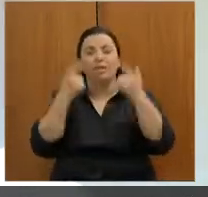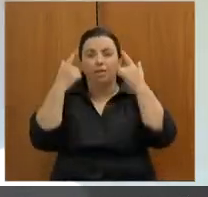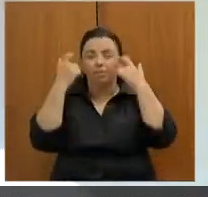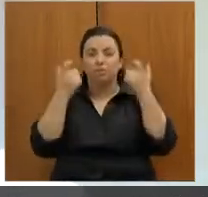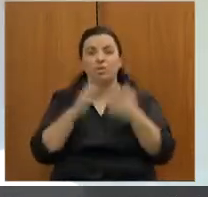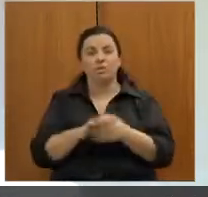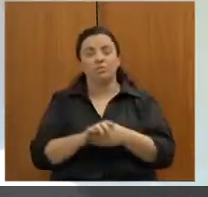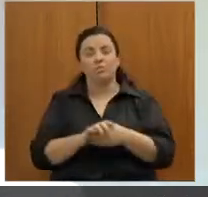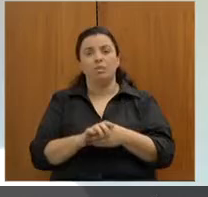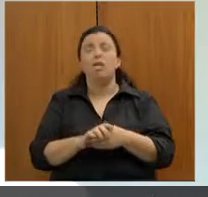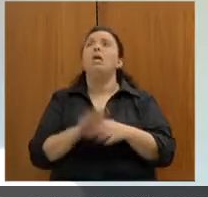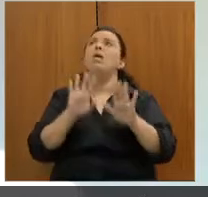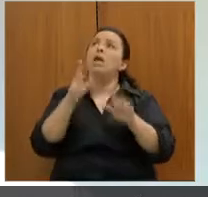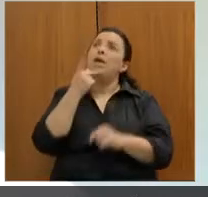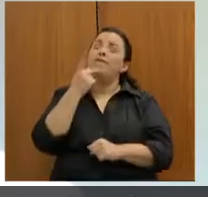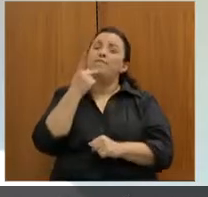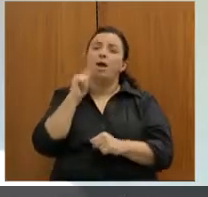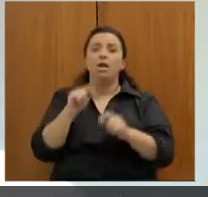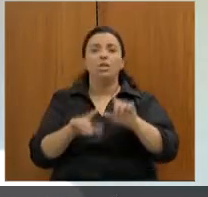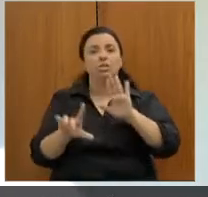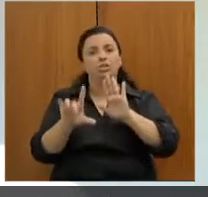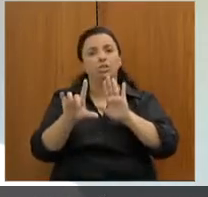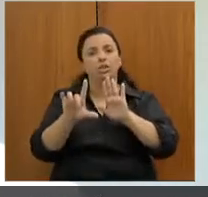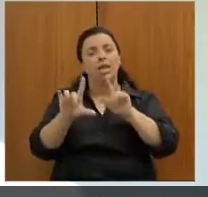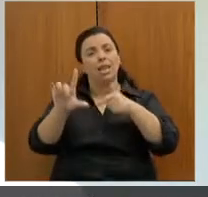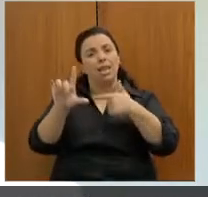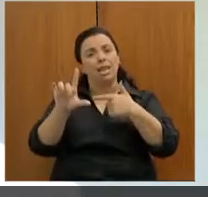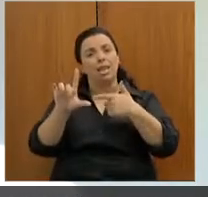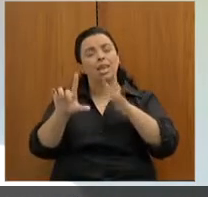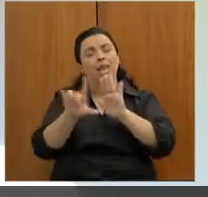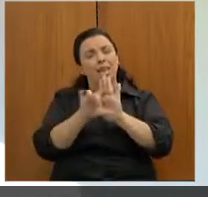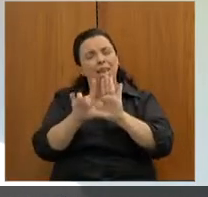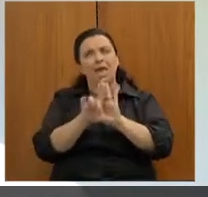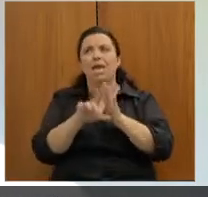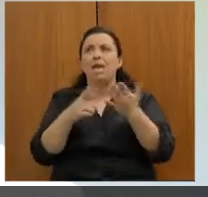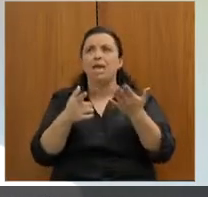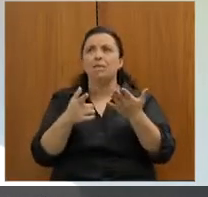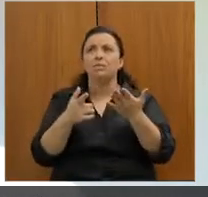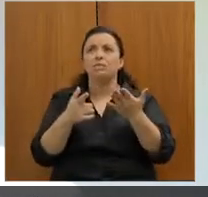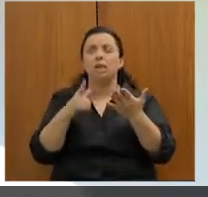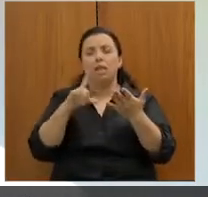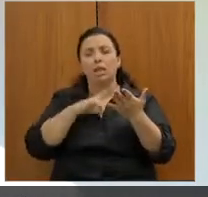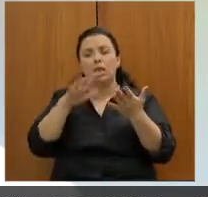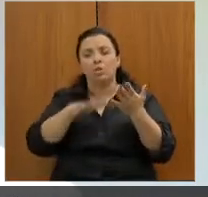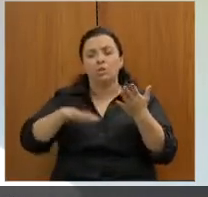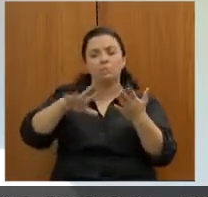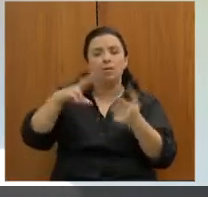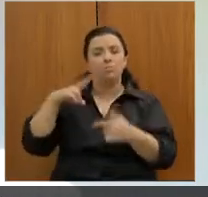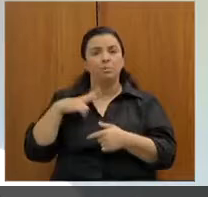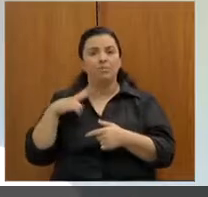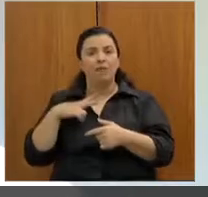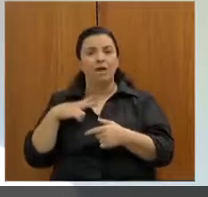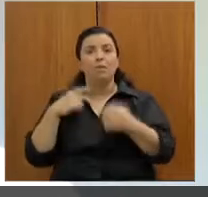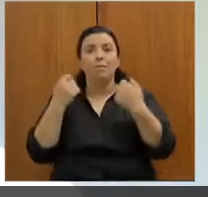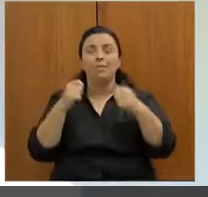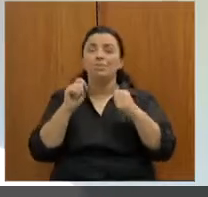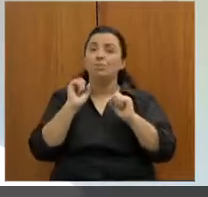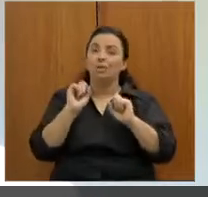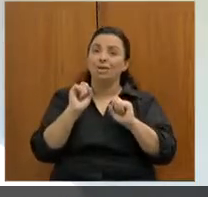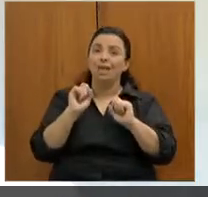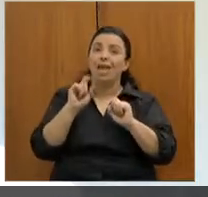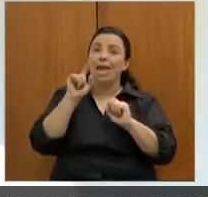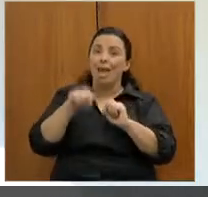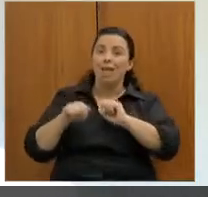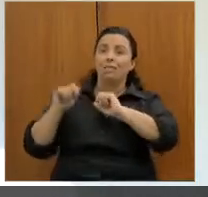diretamente é no espaço privado é enfrentar um conservadorismo